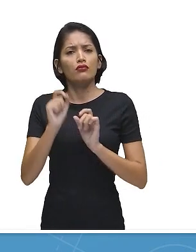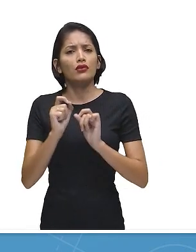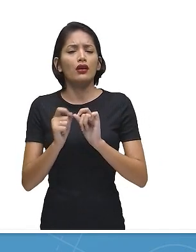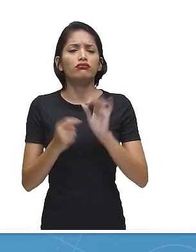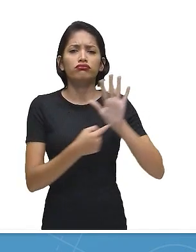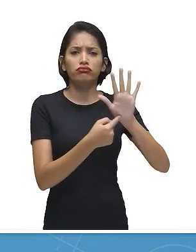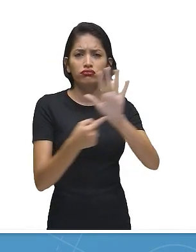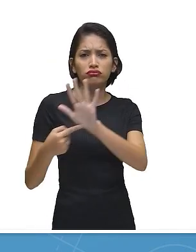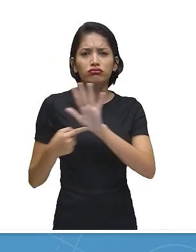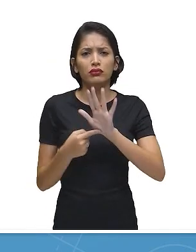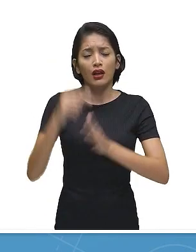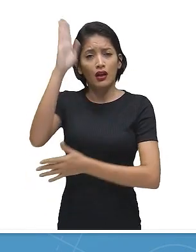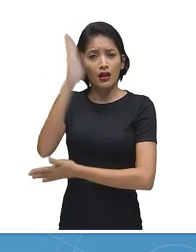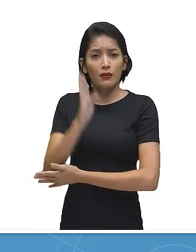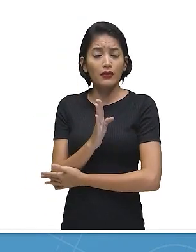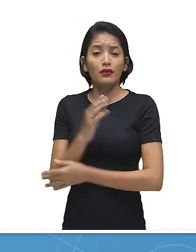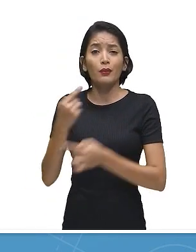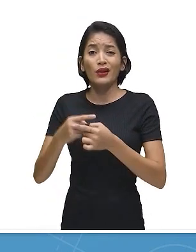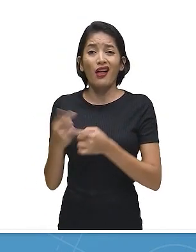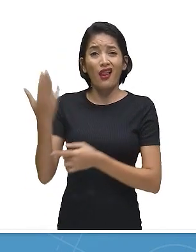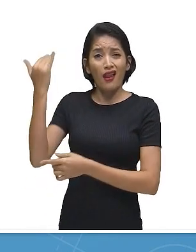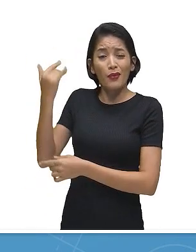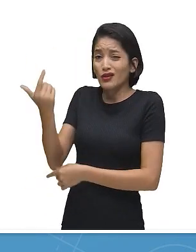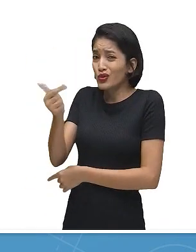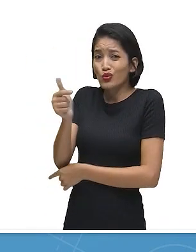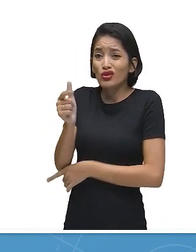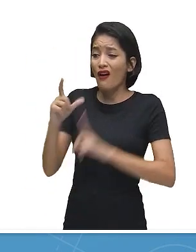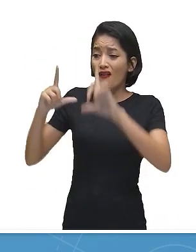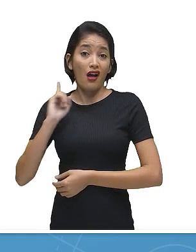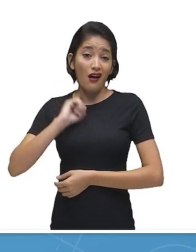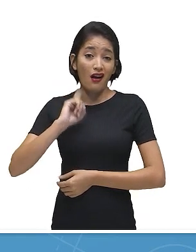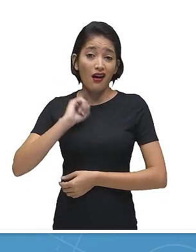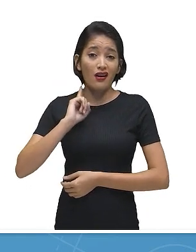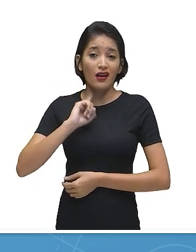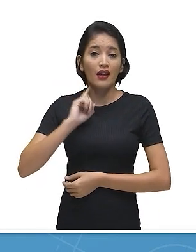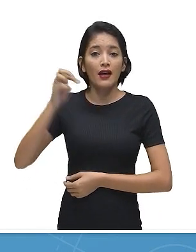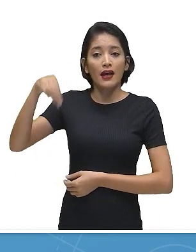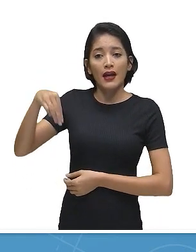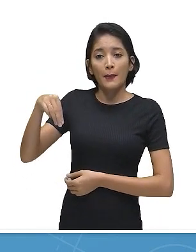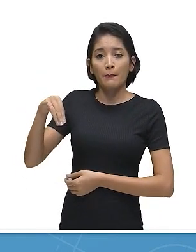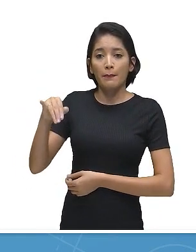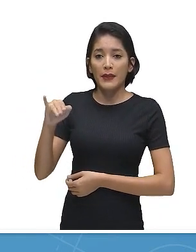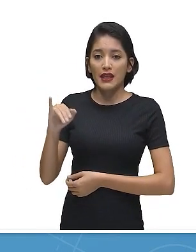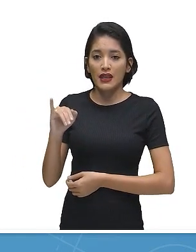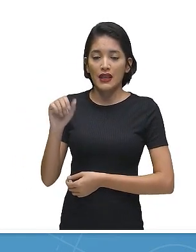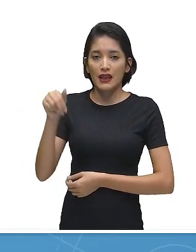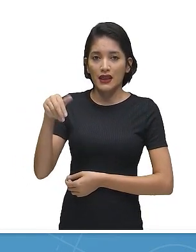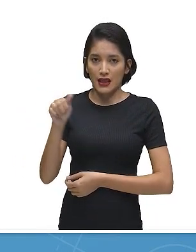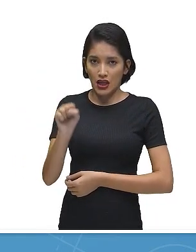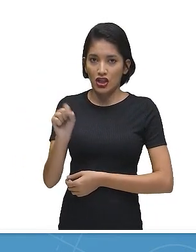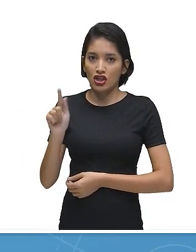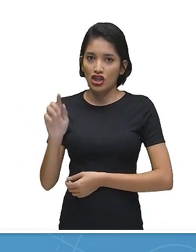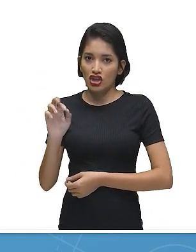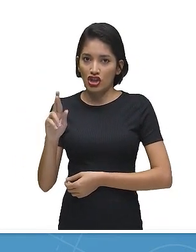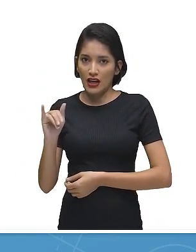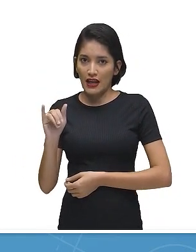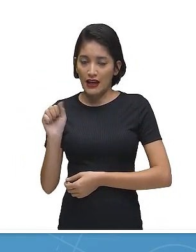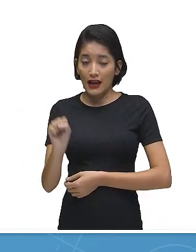Albert procurava pintar as figuras vistas de perto. Olha só o detalhe das pinturas de